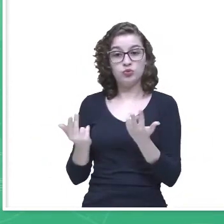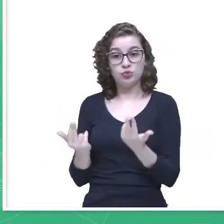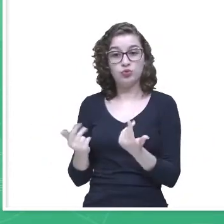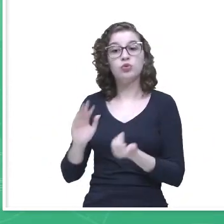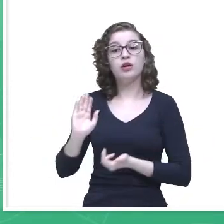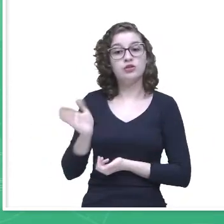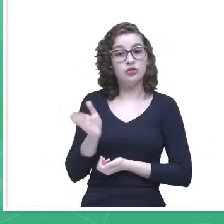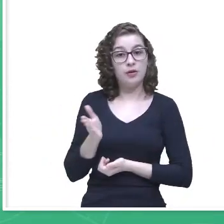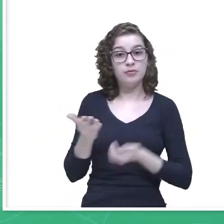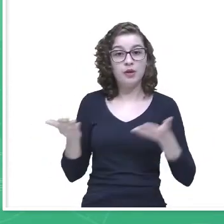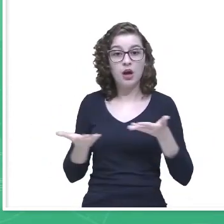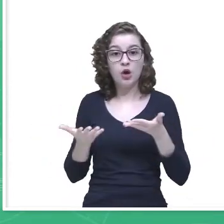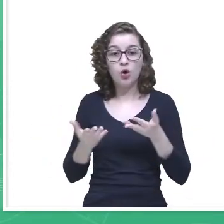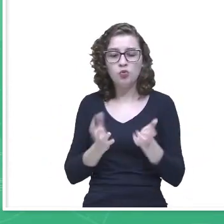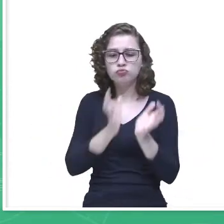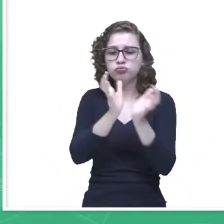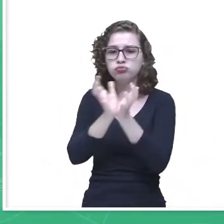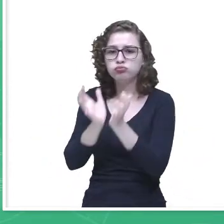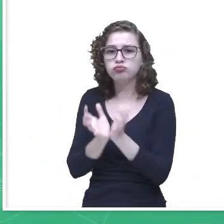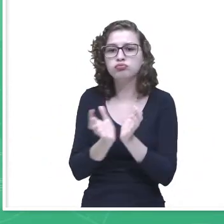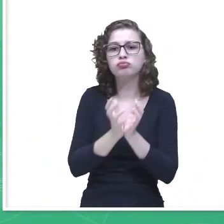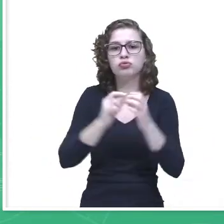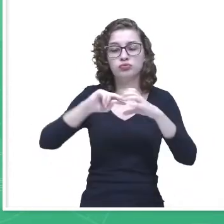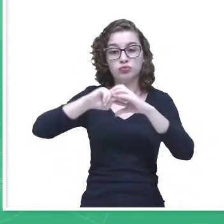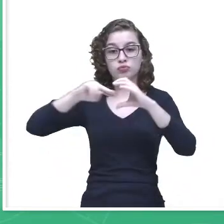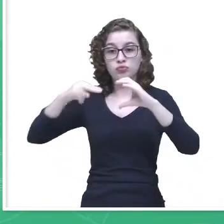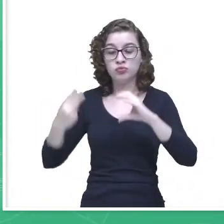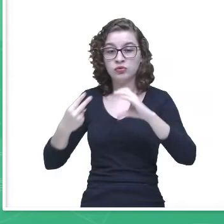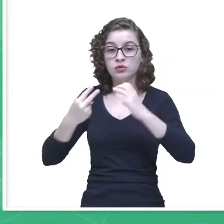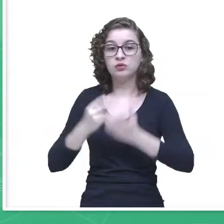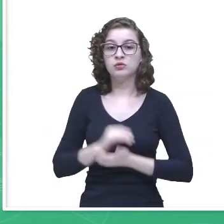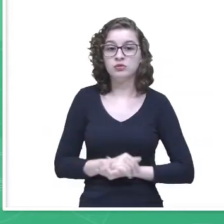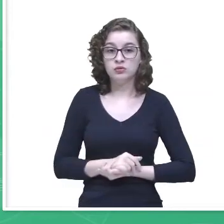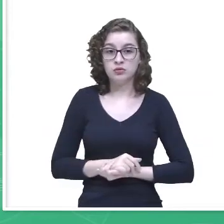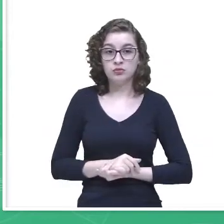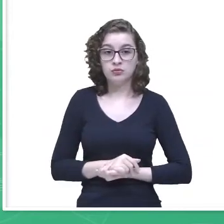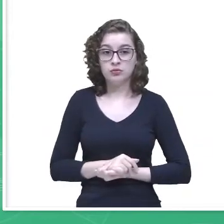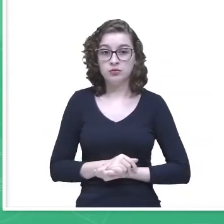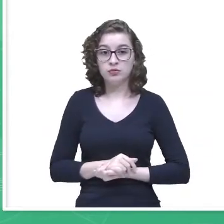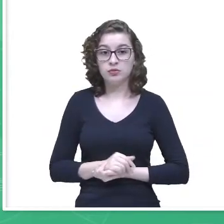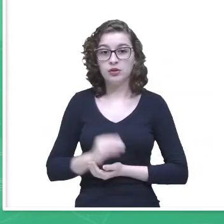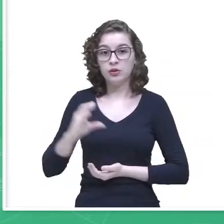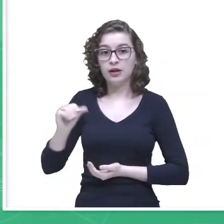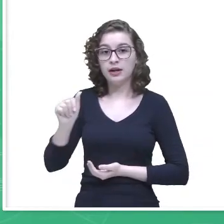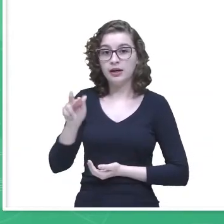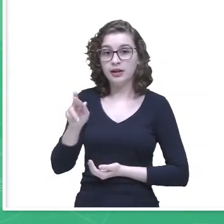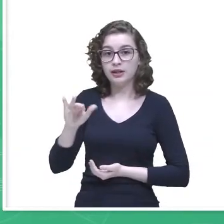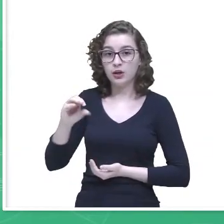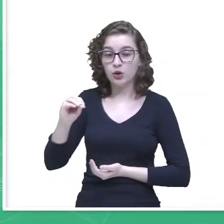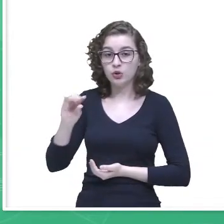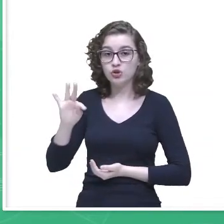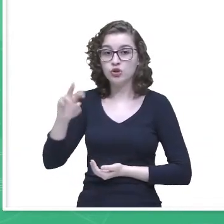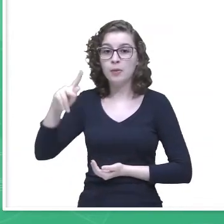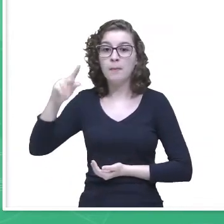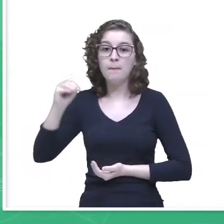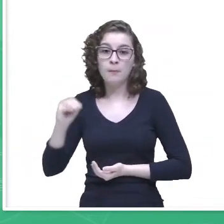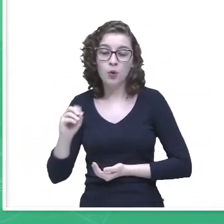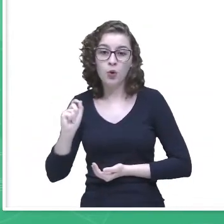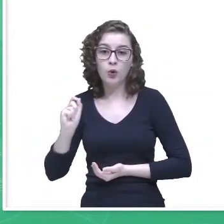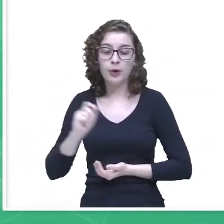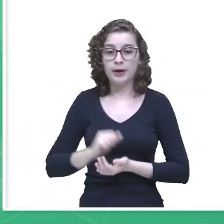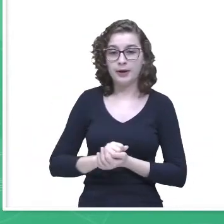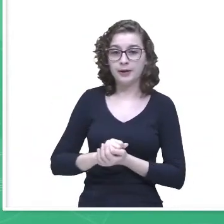ó, a gente está vendo o conjunto de cromossomos. O conjunto de cromossomos é o cariótipo, e nesse caso aqui é o